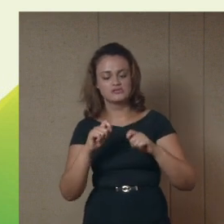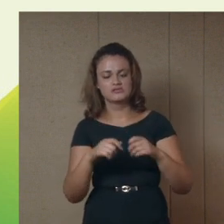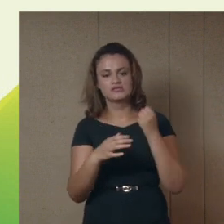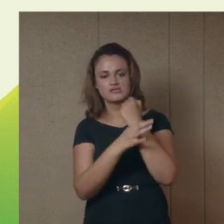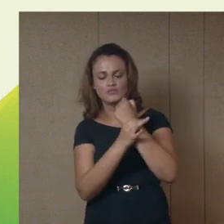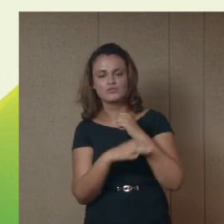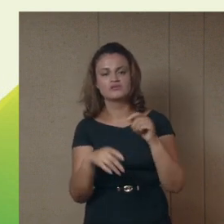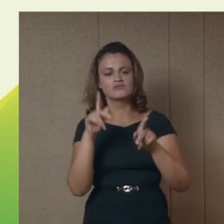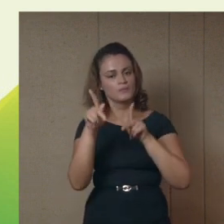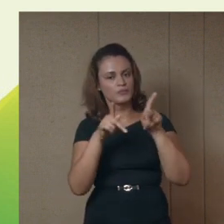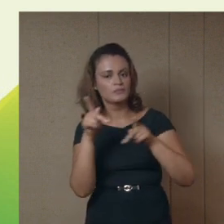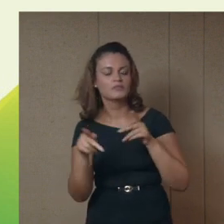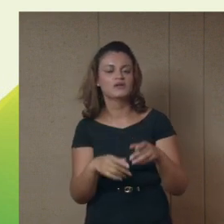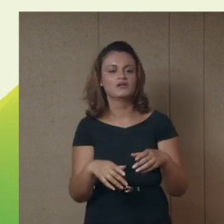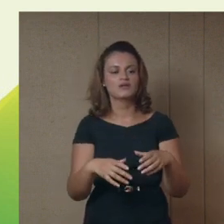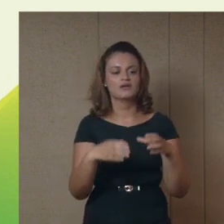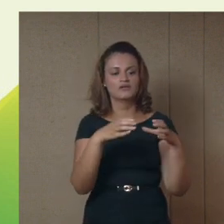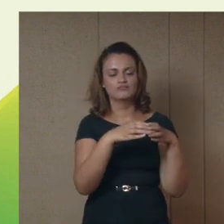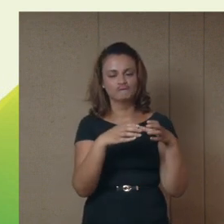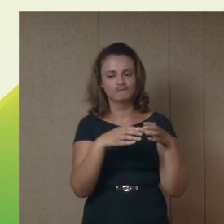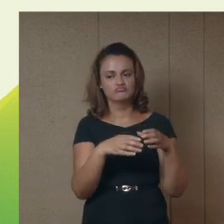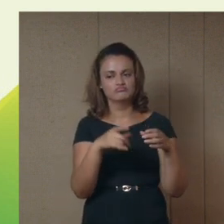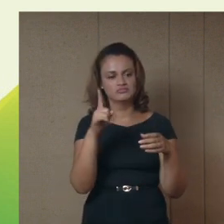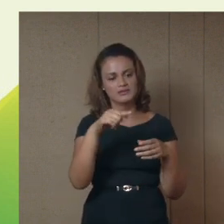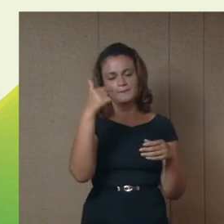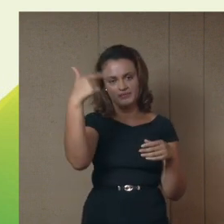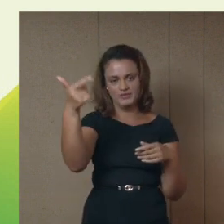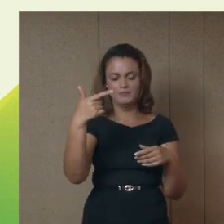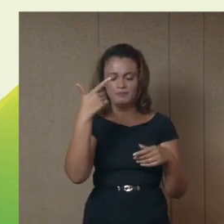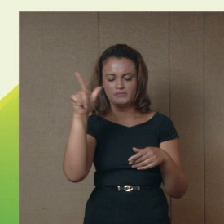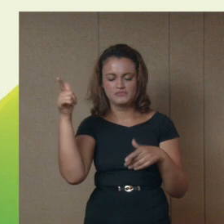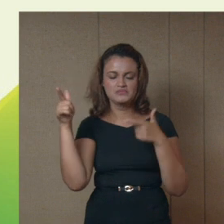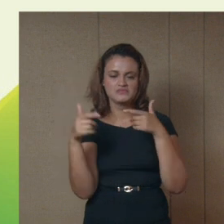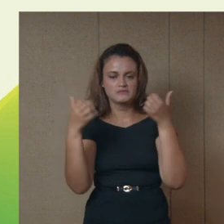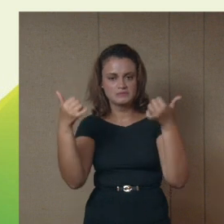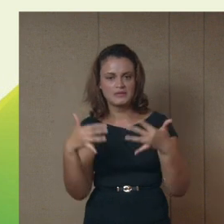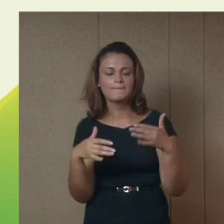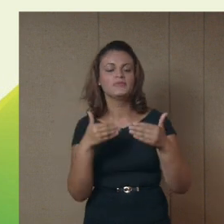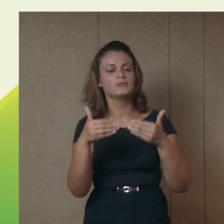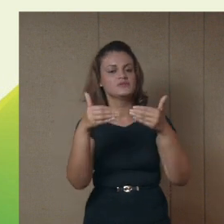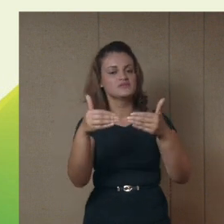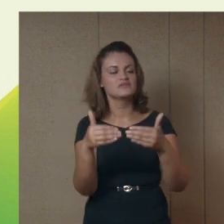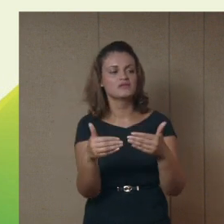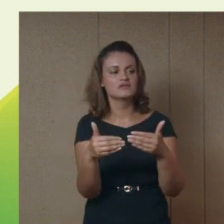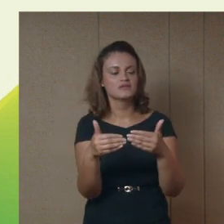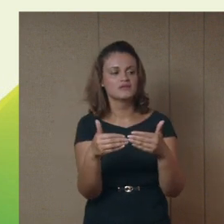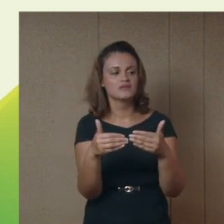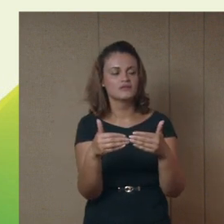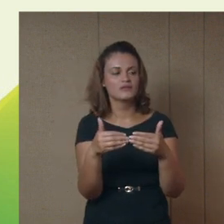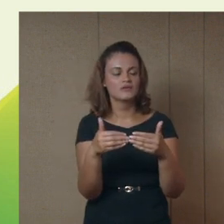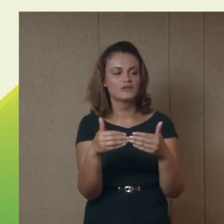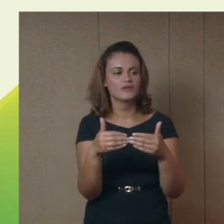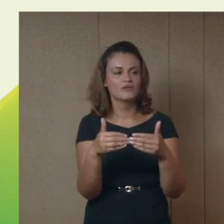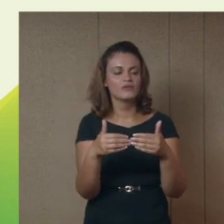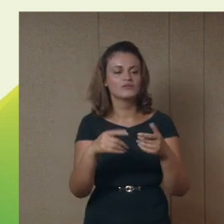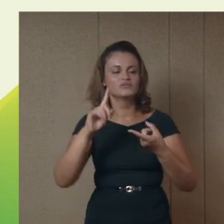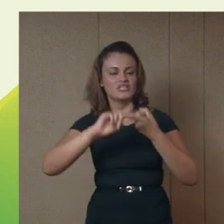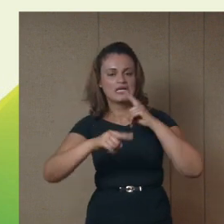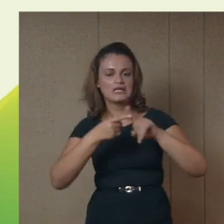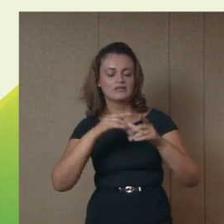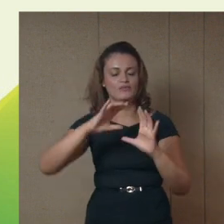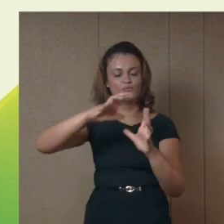assegura a gabinete de segurança institucional que vai falar daqui a pouco o ministério de relações exteriores é